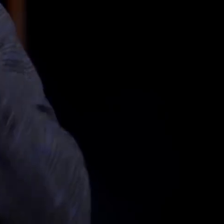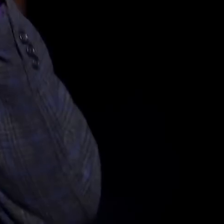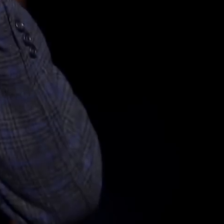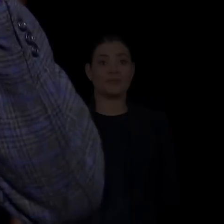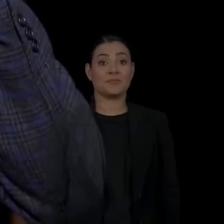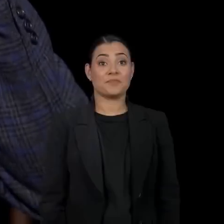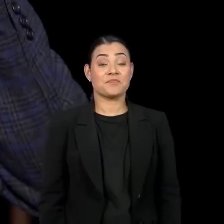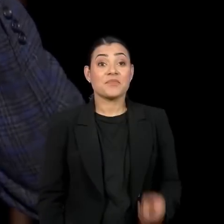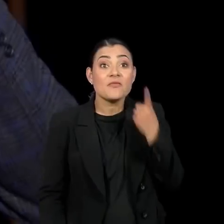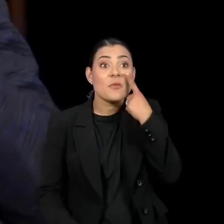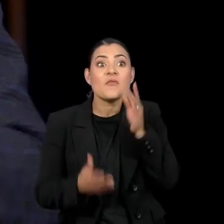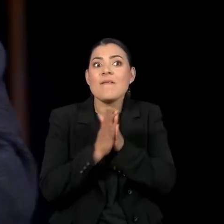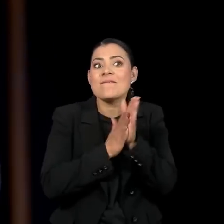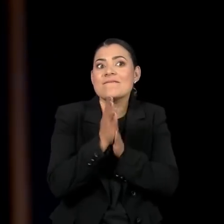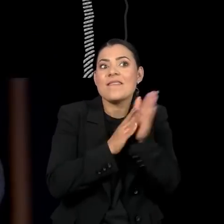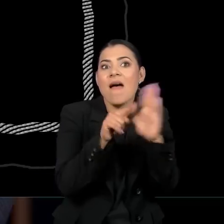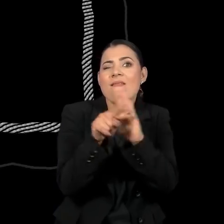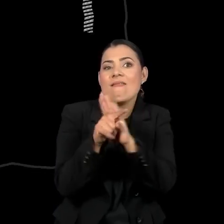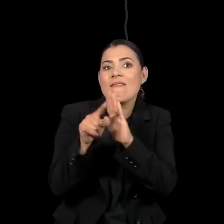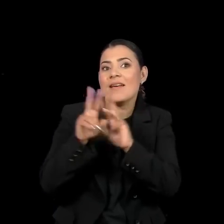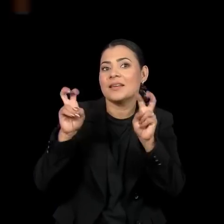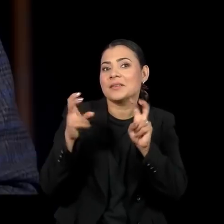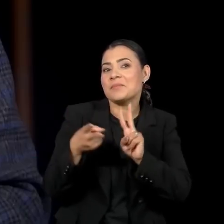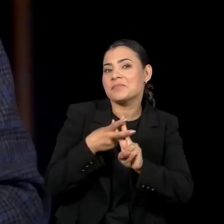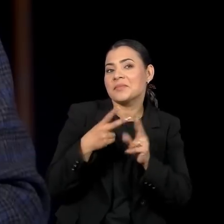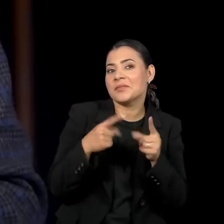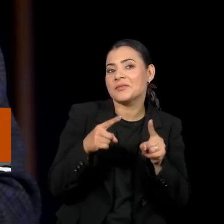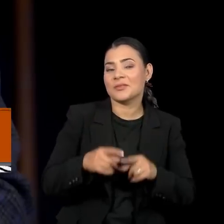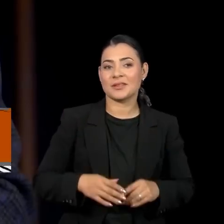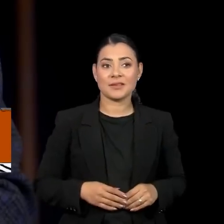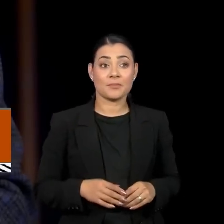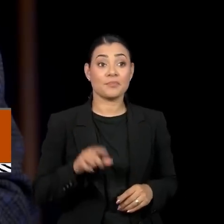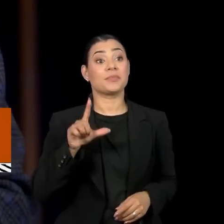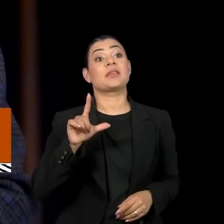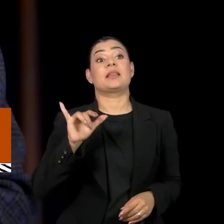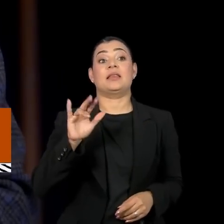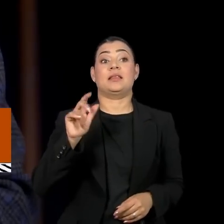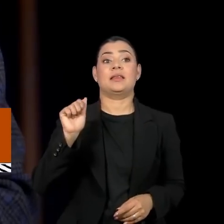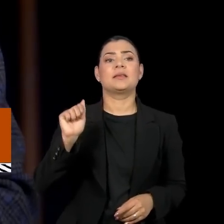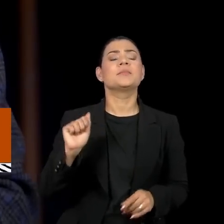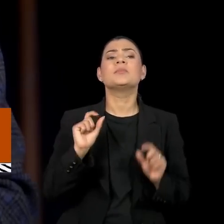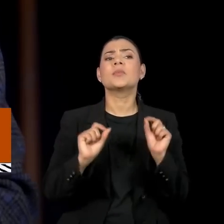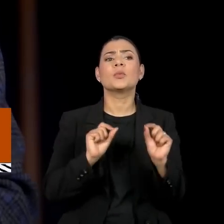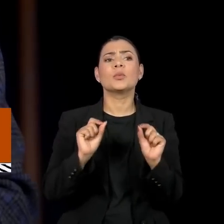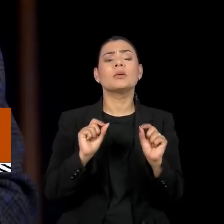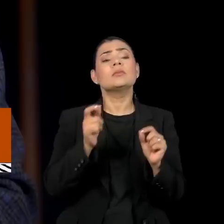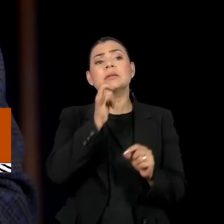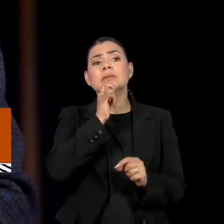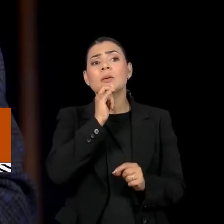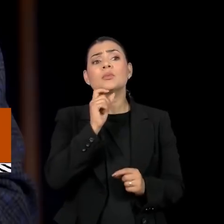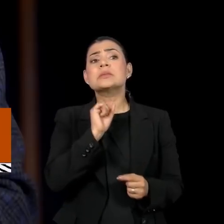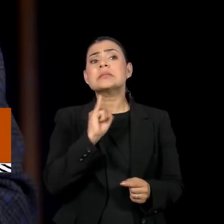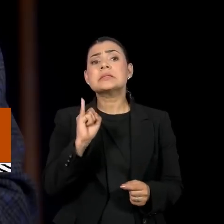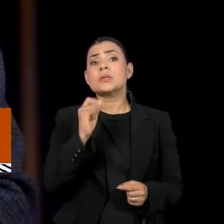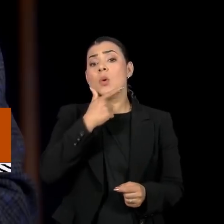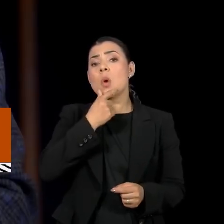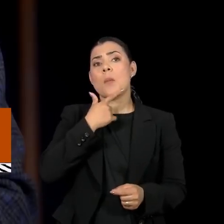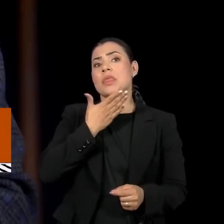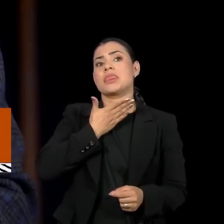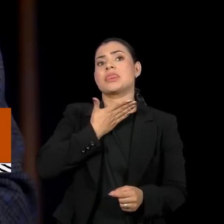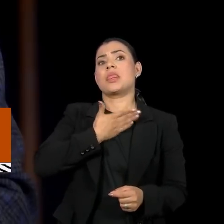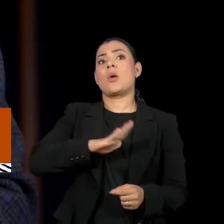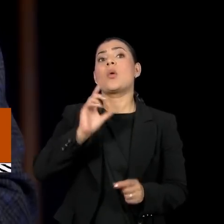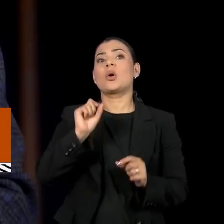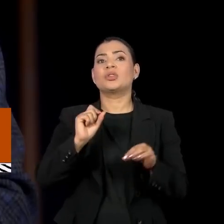Vamos ver o que eles estão falando da nossa conversa? Lilian, o que fazer quando o homem não gosta de cheiro